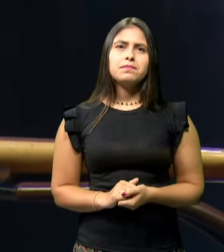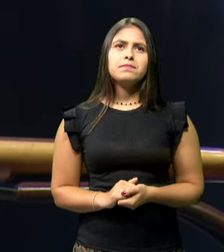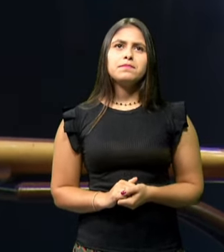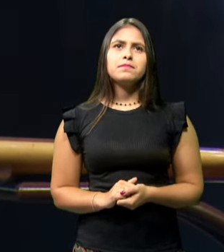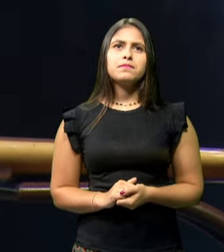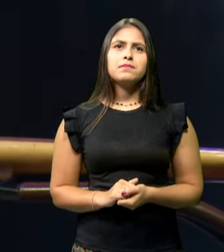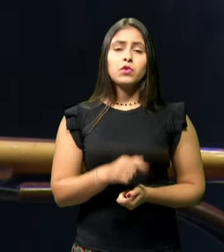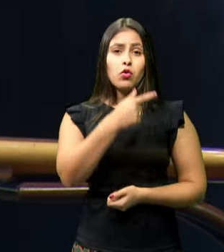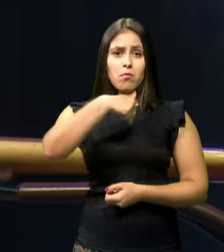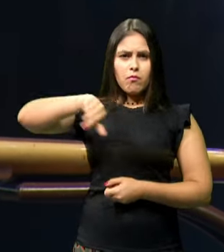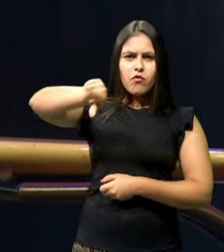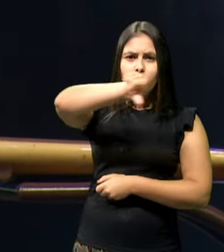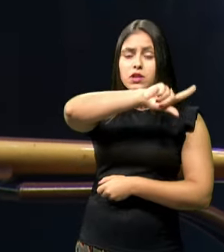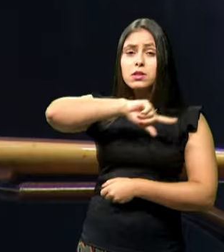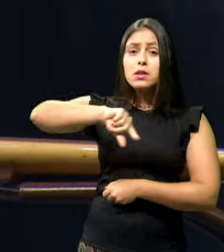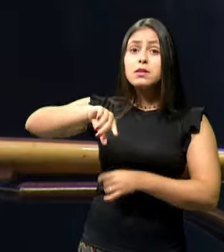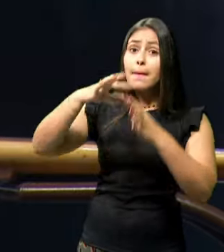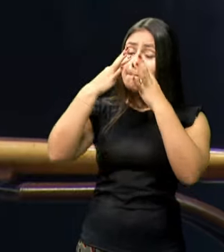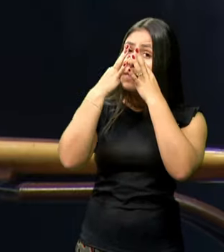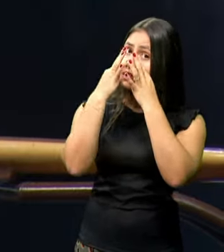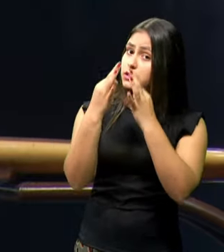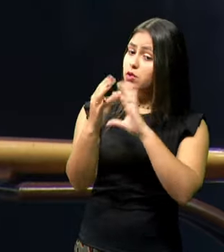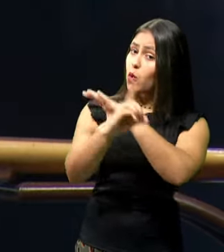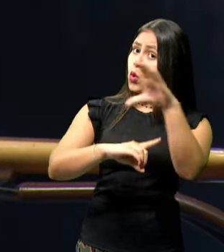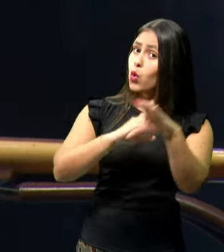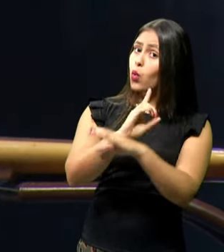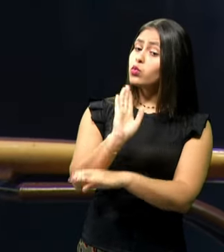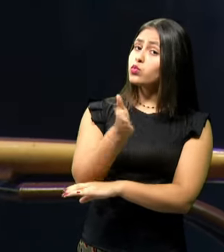atenção a todos, o culto já começou.